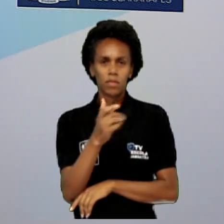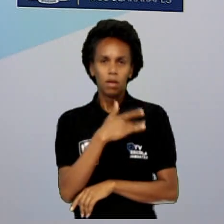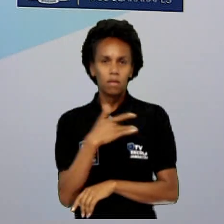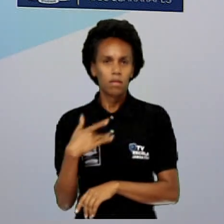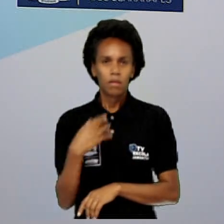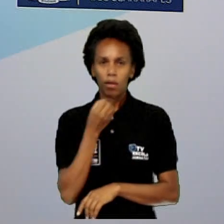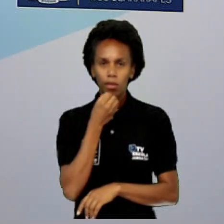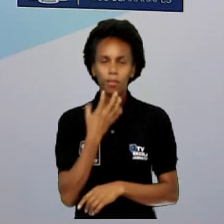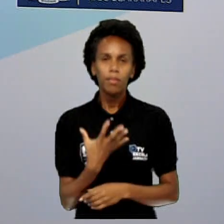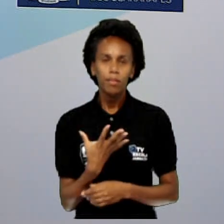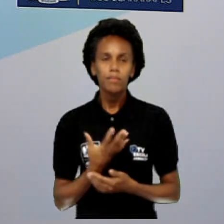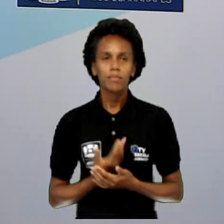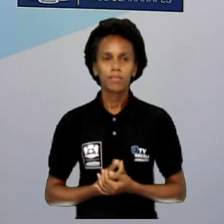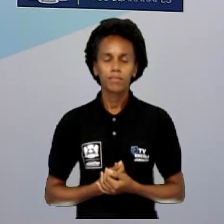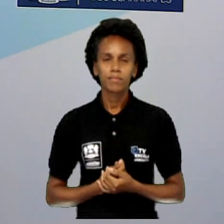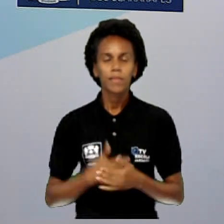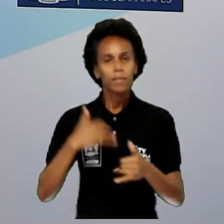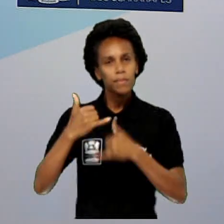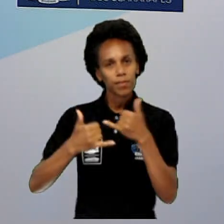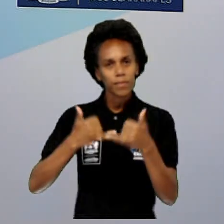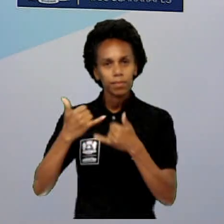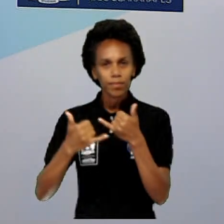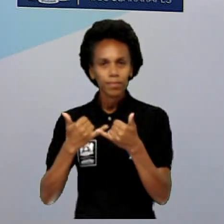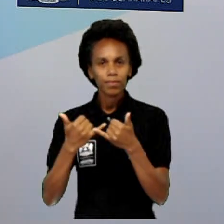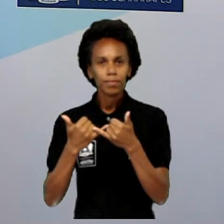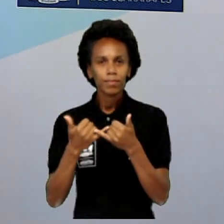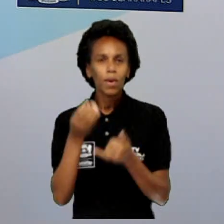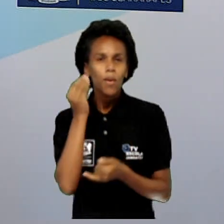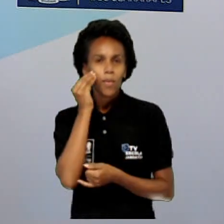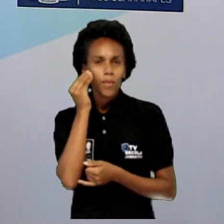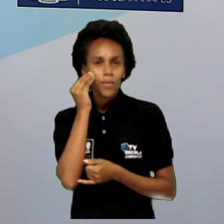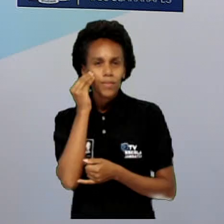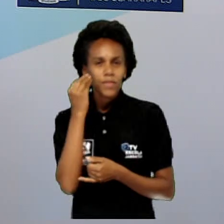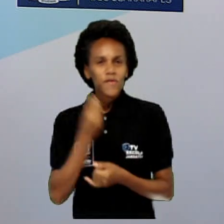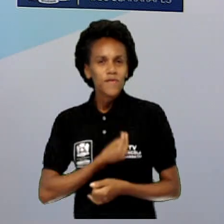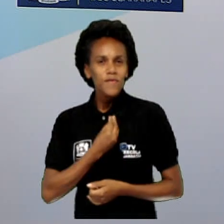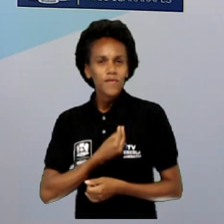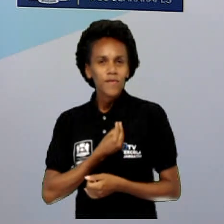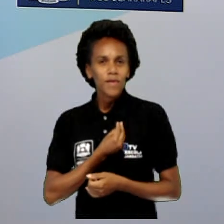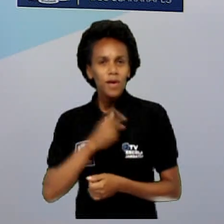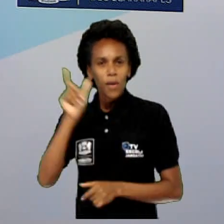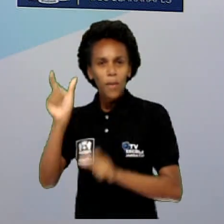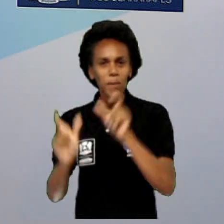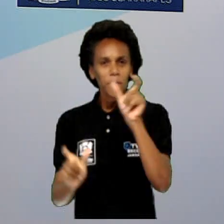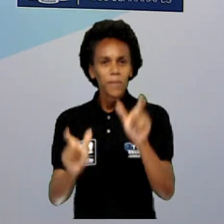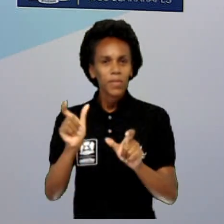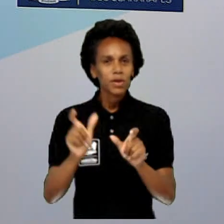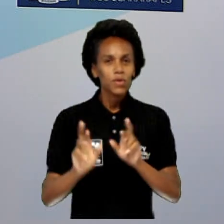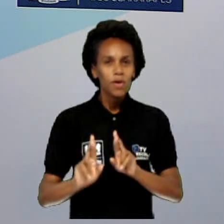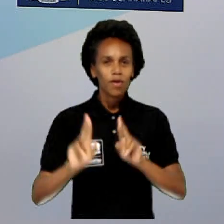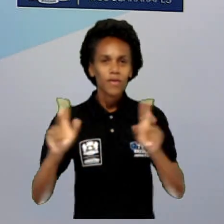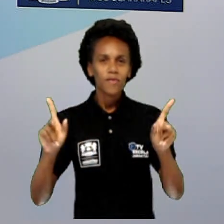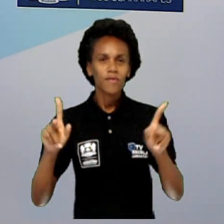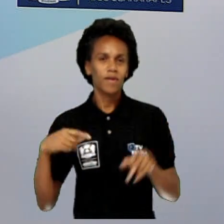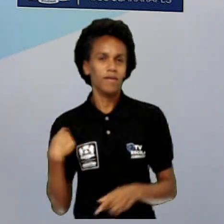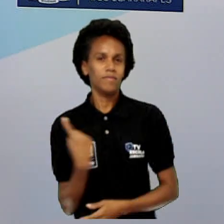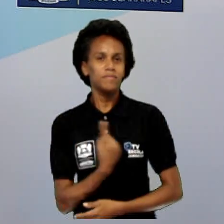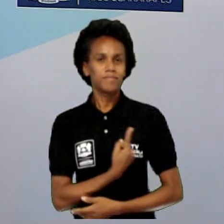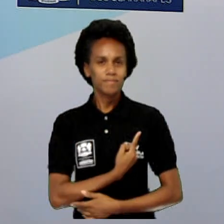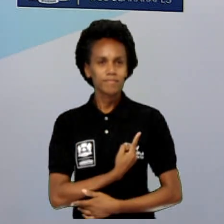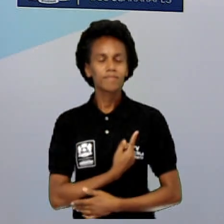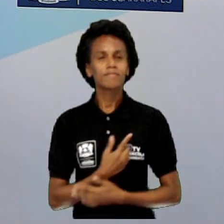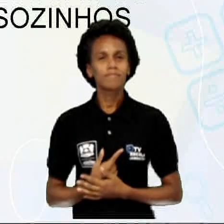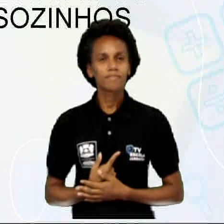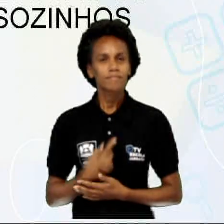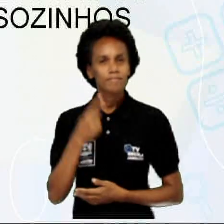é uma oportunidade para convivermos com pessoas diferentes de nós. Aí eu coloquei aqui, né, 4